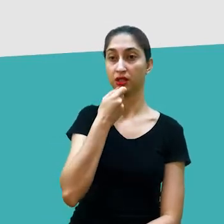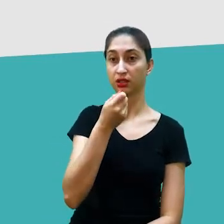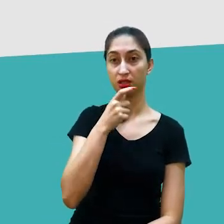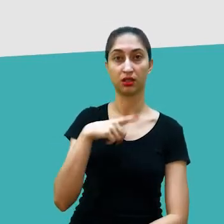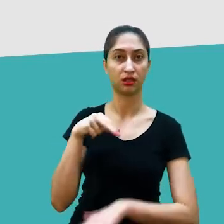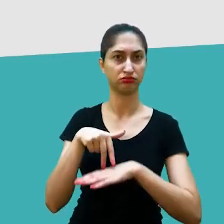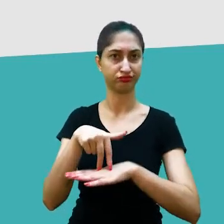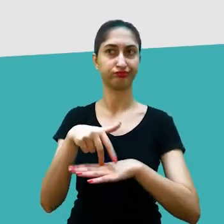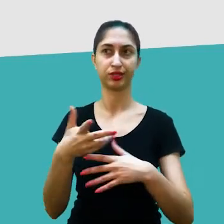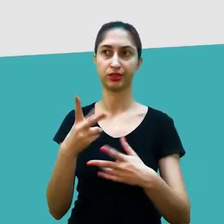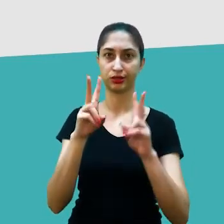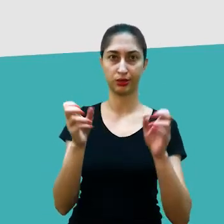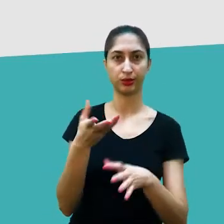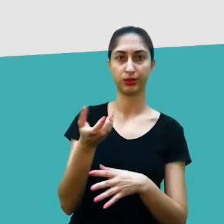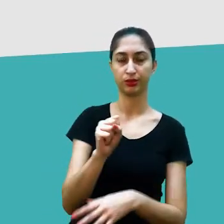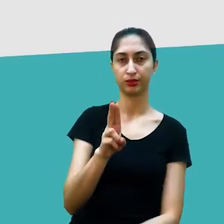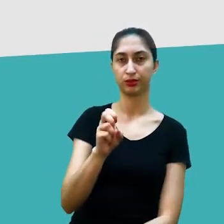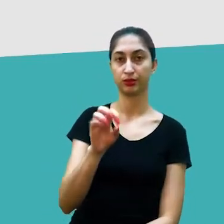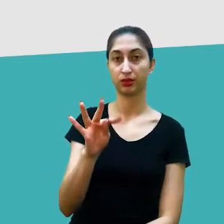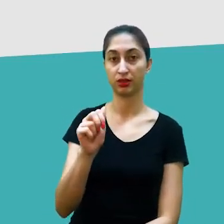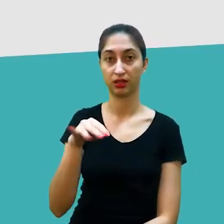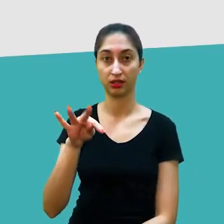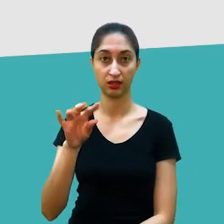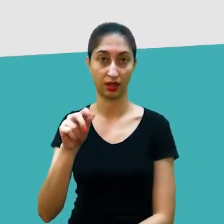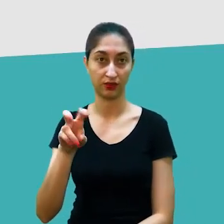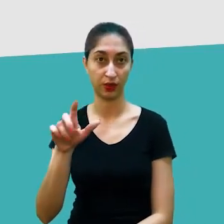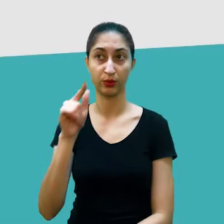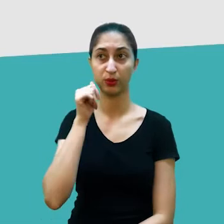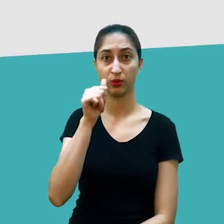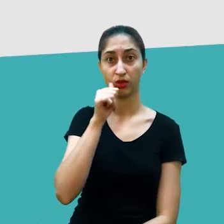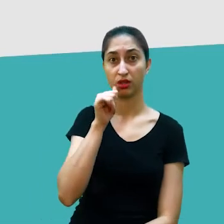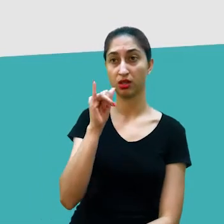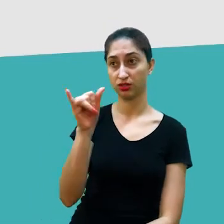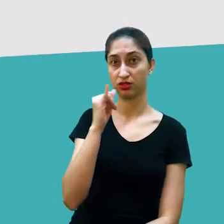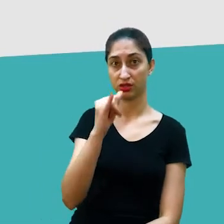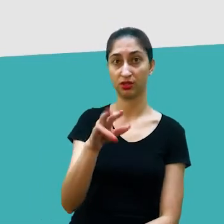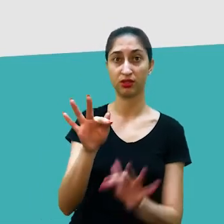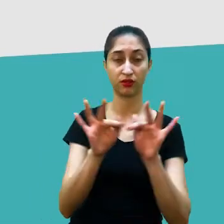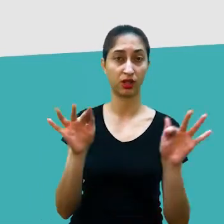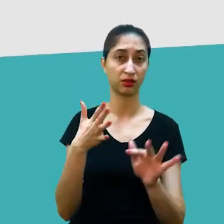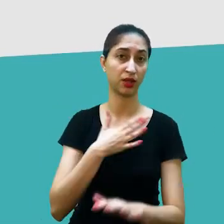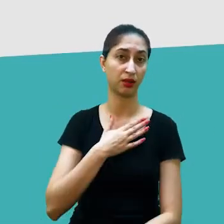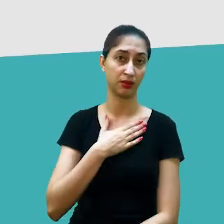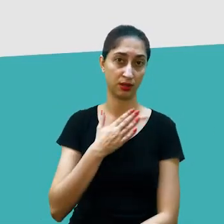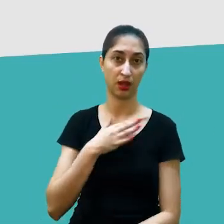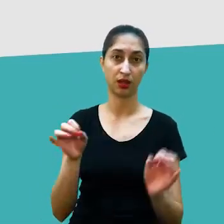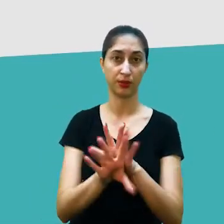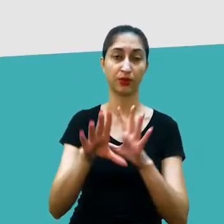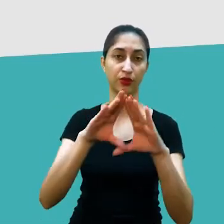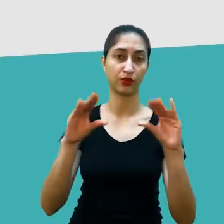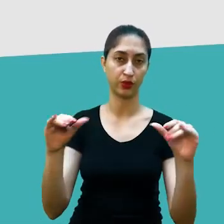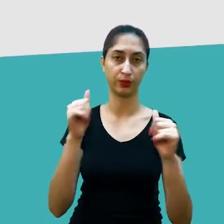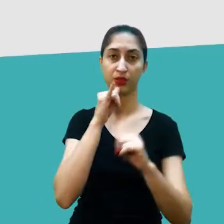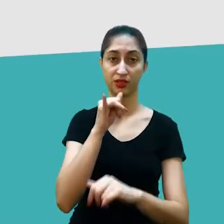um entendimento de sustentabilidade, ela tem uma frase que para mim acaba com toda a situação de conforto, que é: você diz